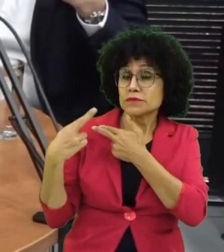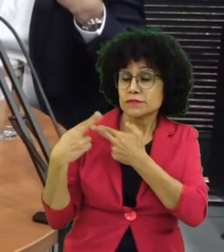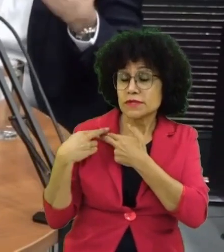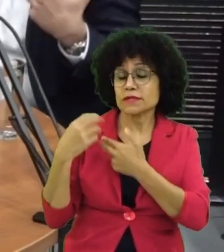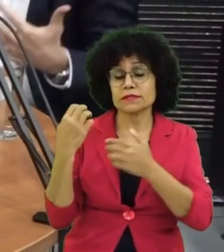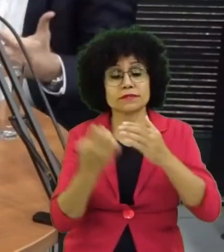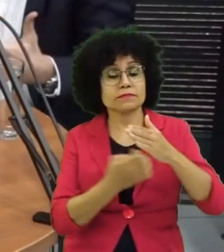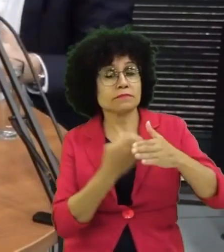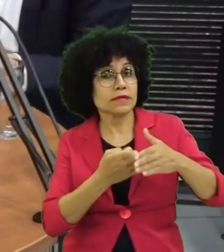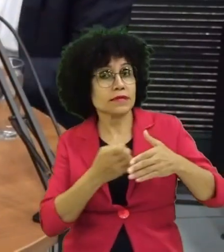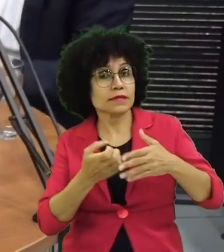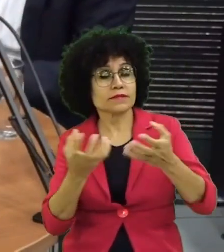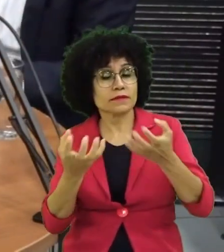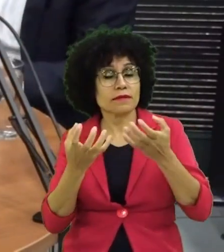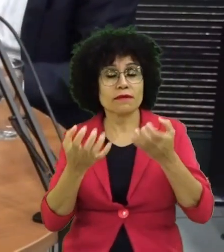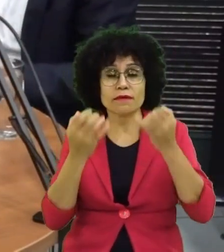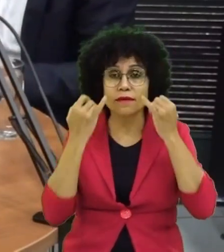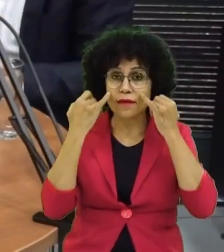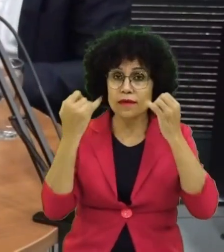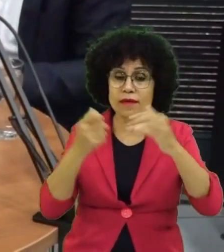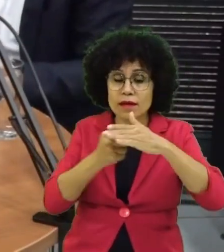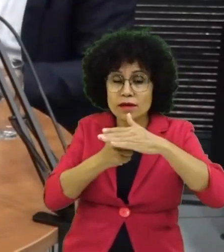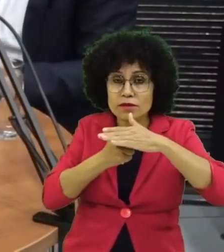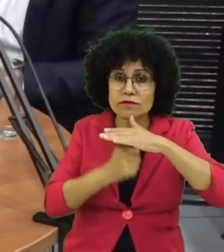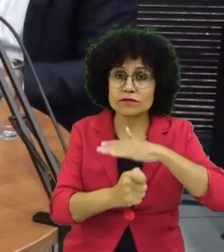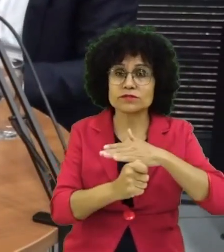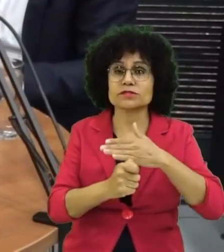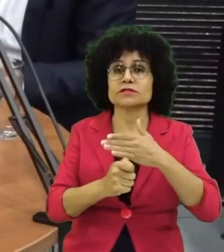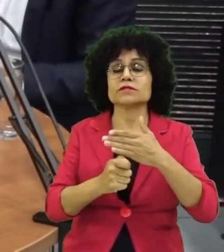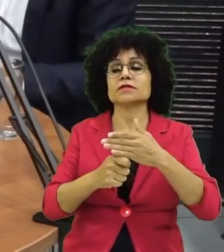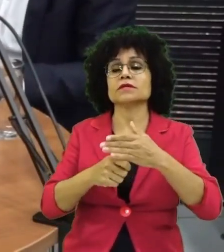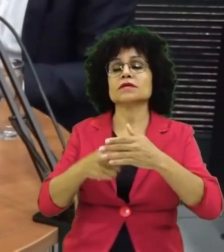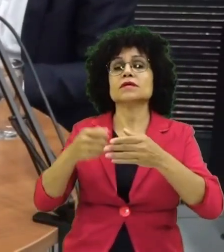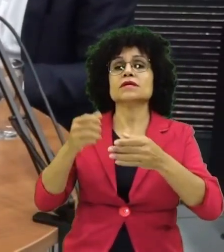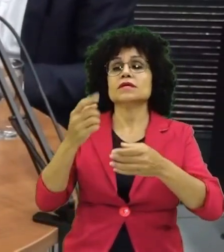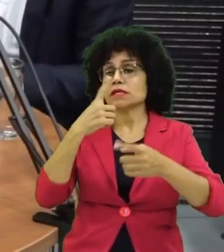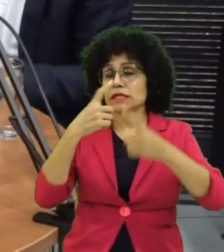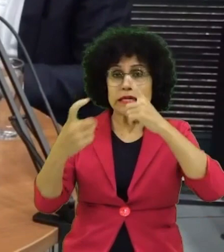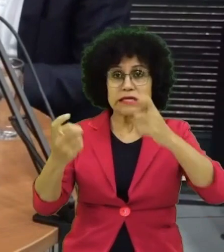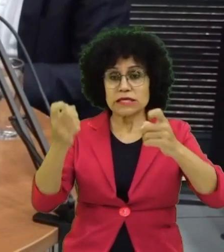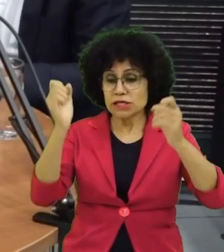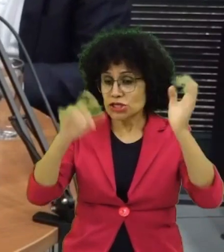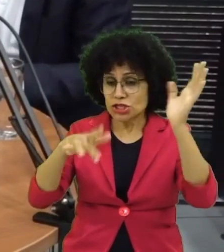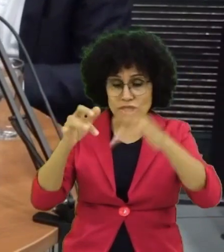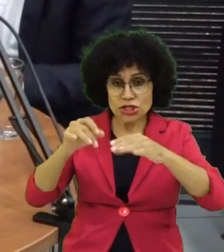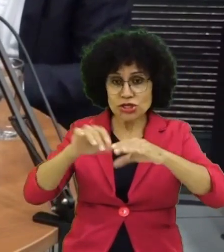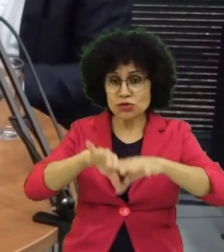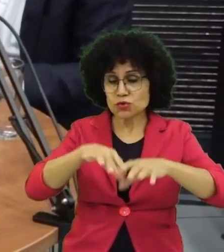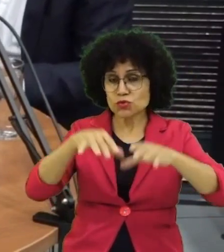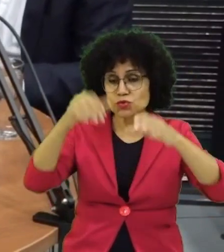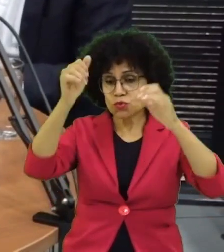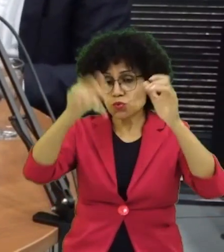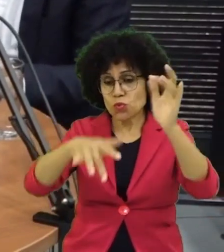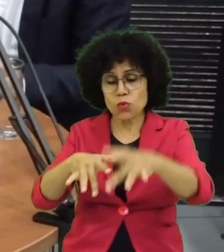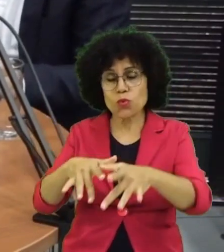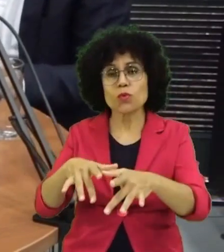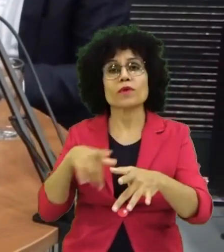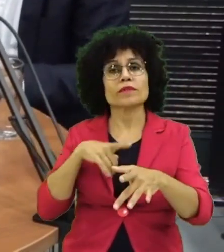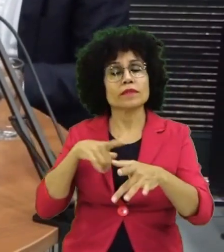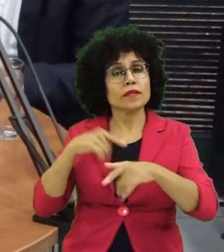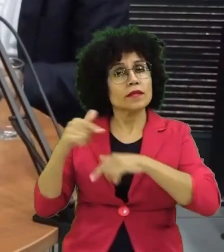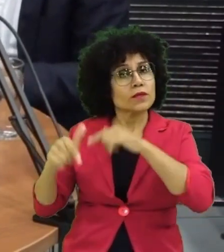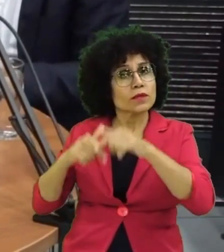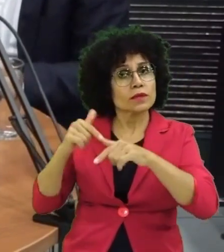empresas interessadas, né, em investir em aterros, em investir também em ter os serviços. Né? Que é um